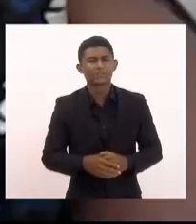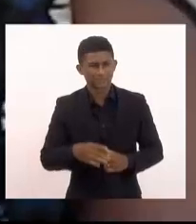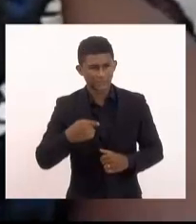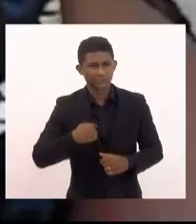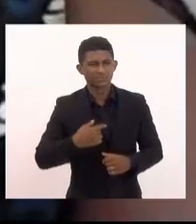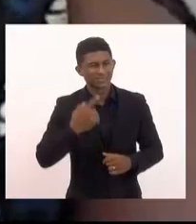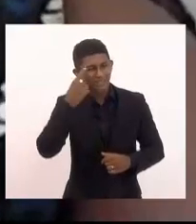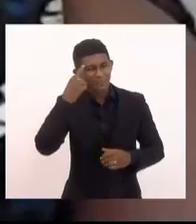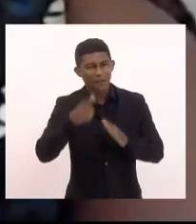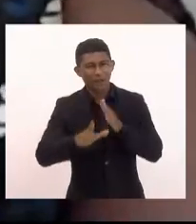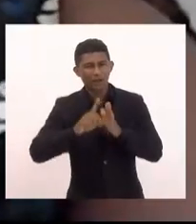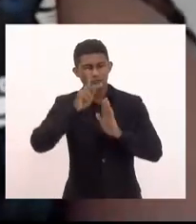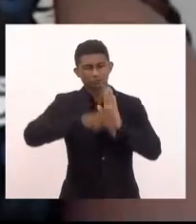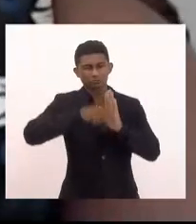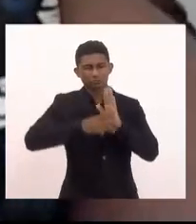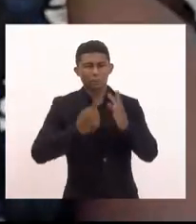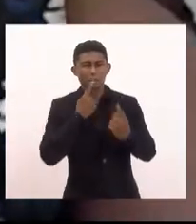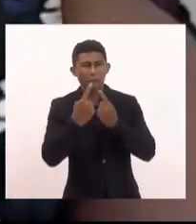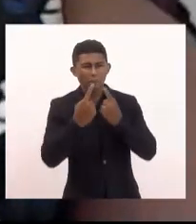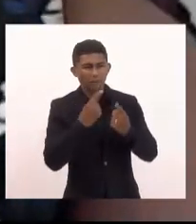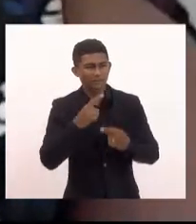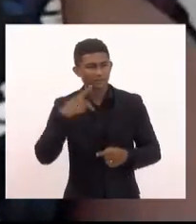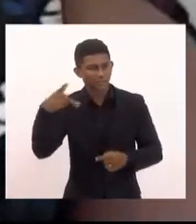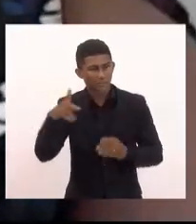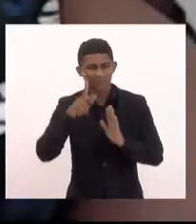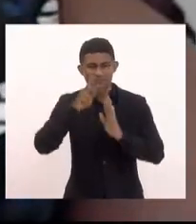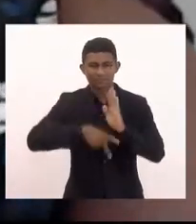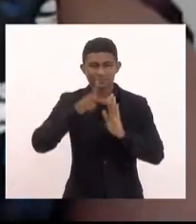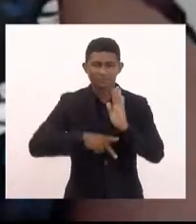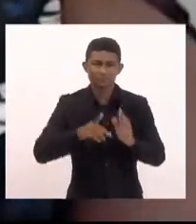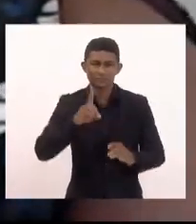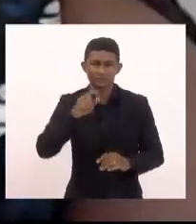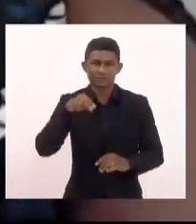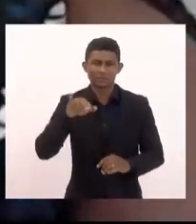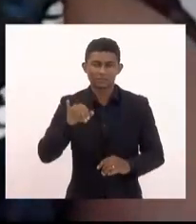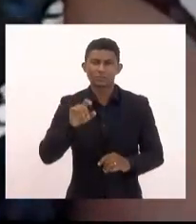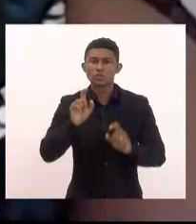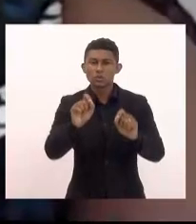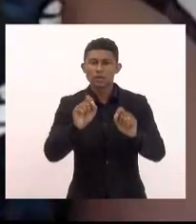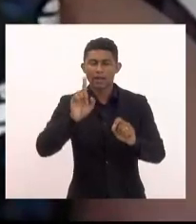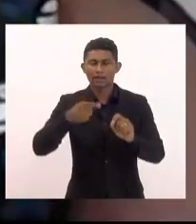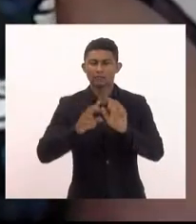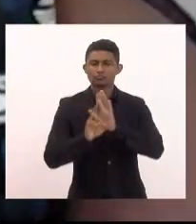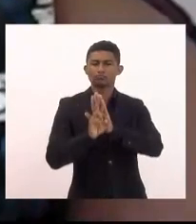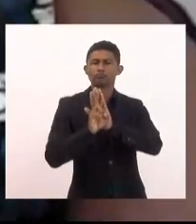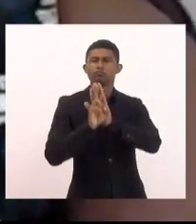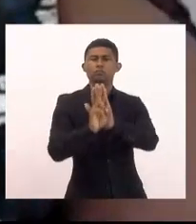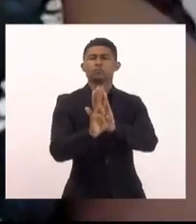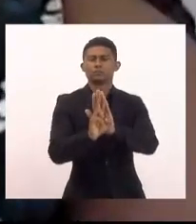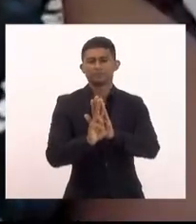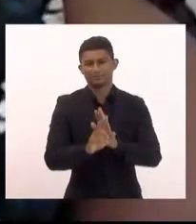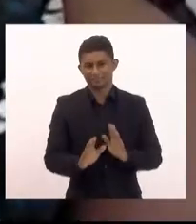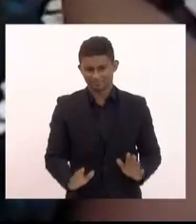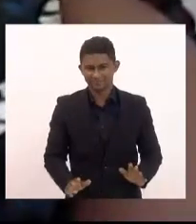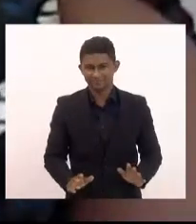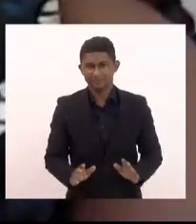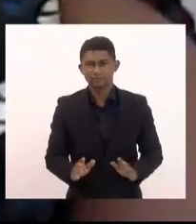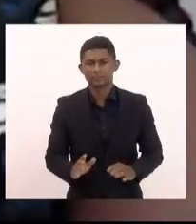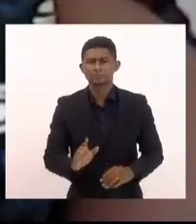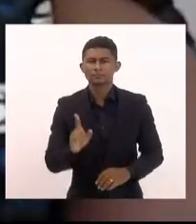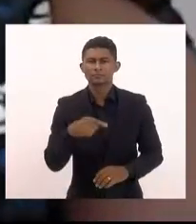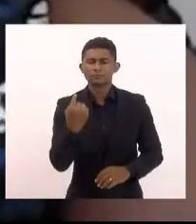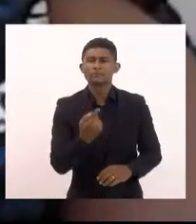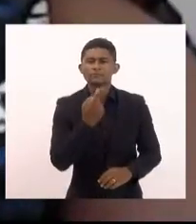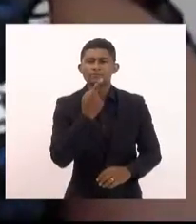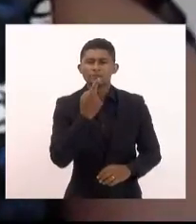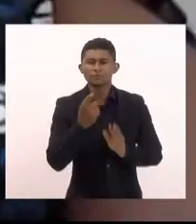na discussão do projeto da deputada Dani Monteiro, né? Que é em relação à representatividade. Quando a gente faz essa